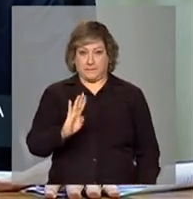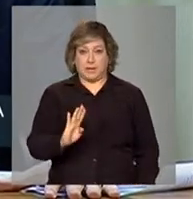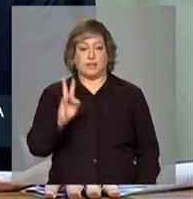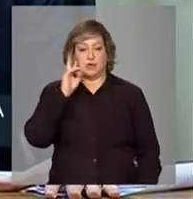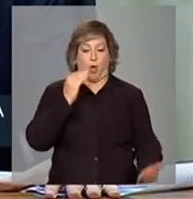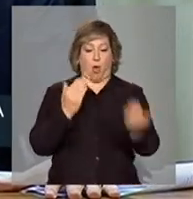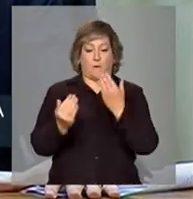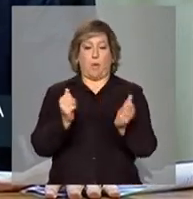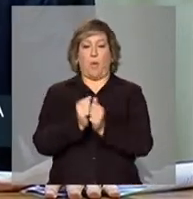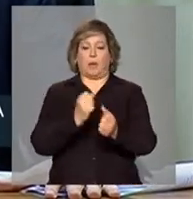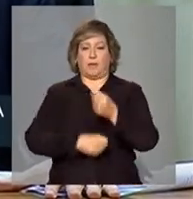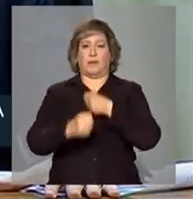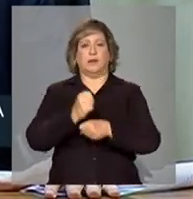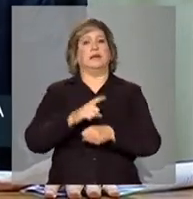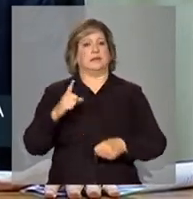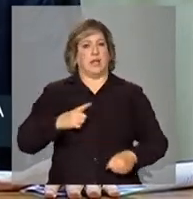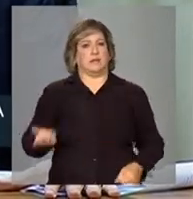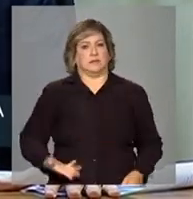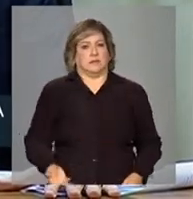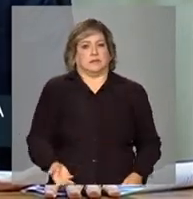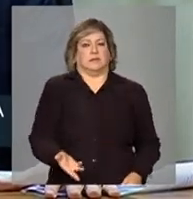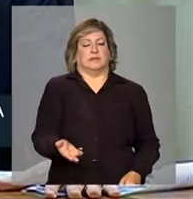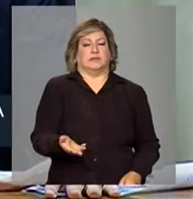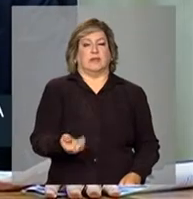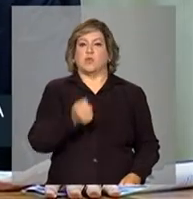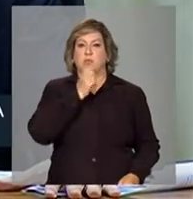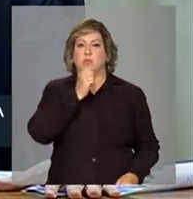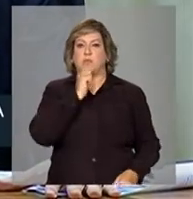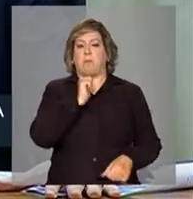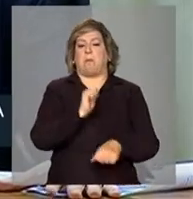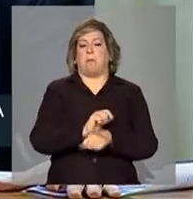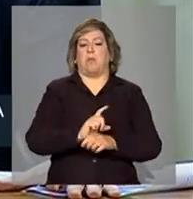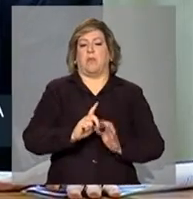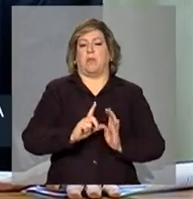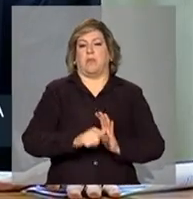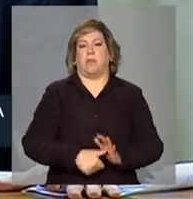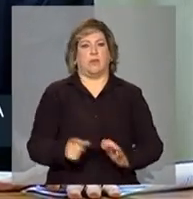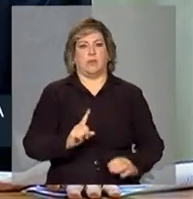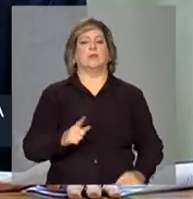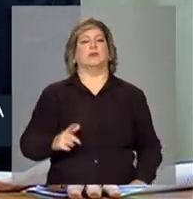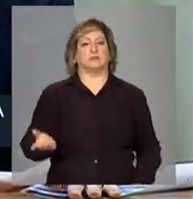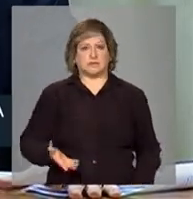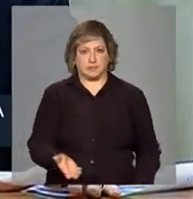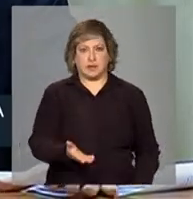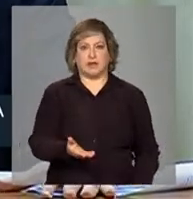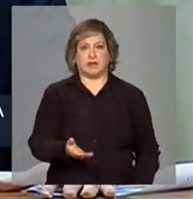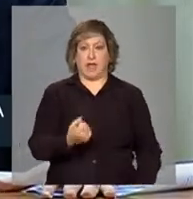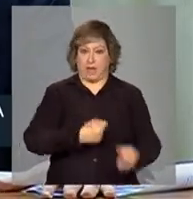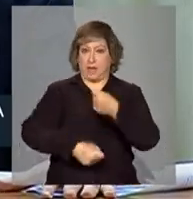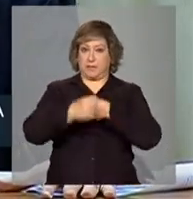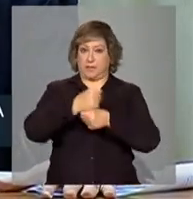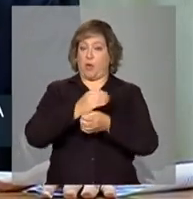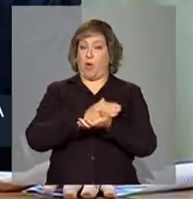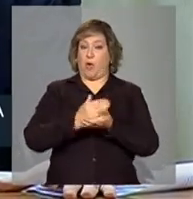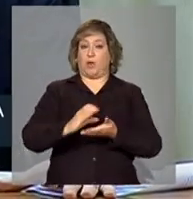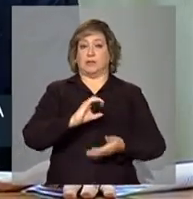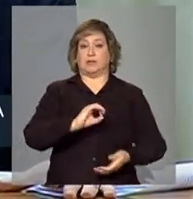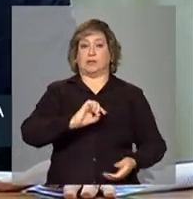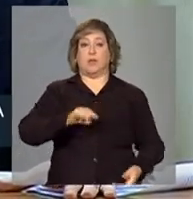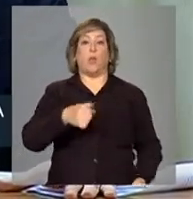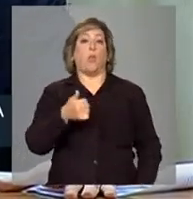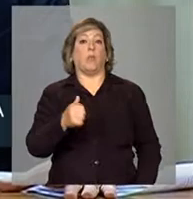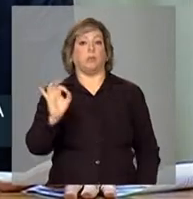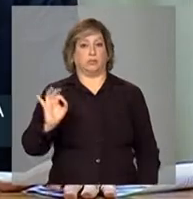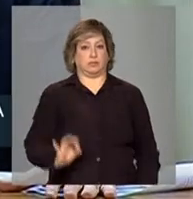relação ao ano passado ele está acelerando e não estás a senhora está acelerando o ano passado começou com 01